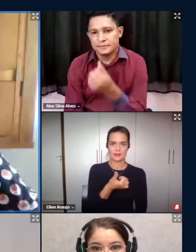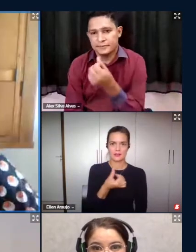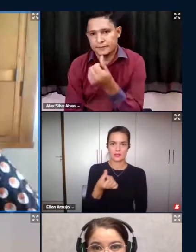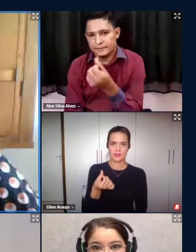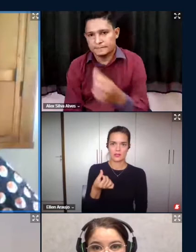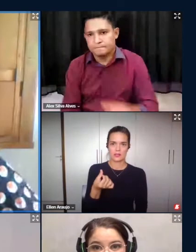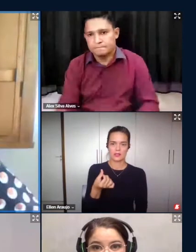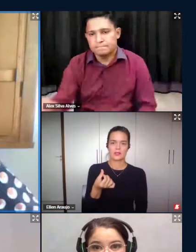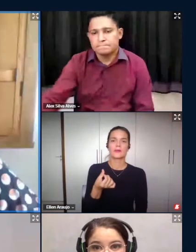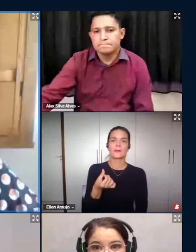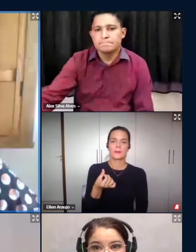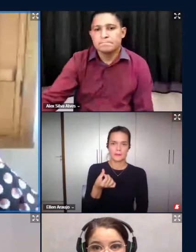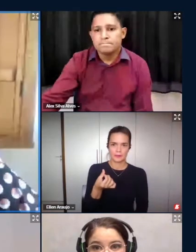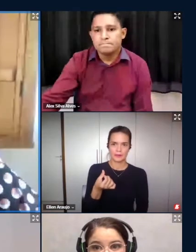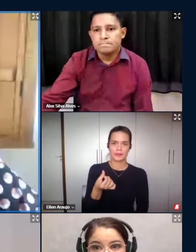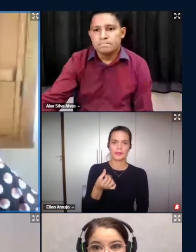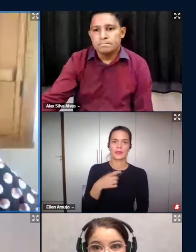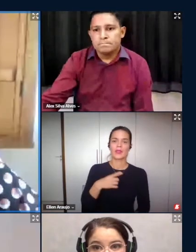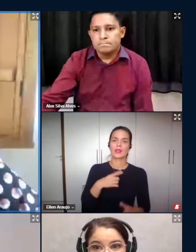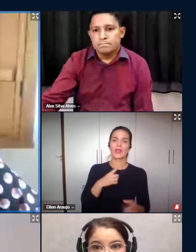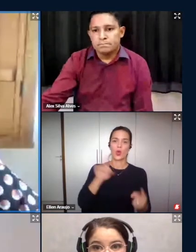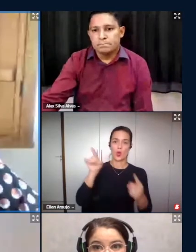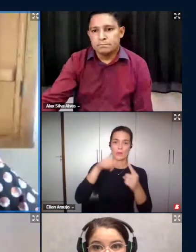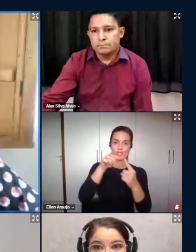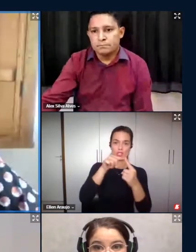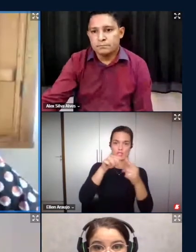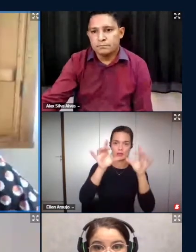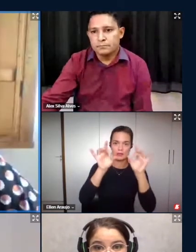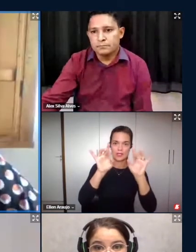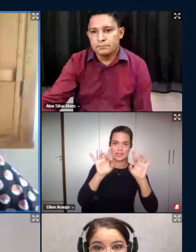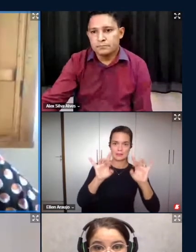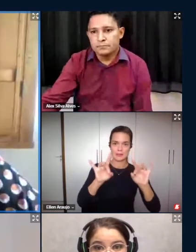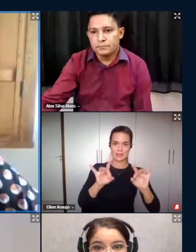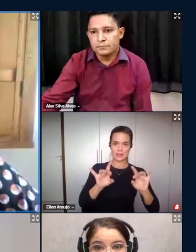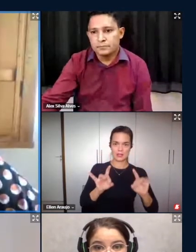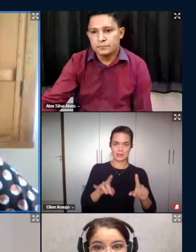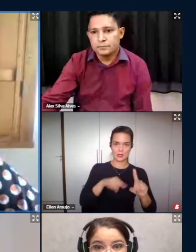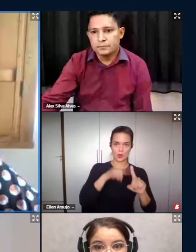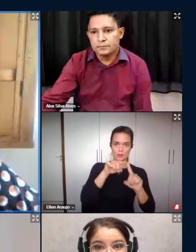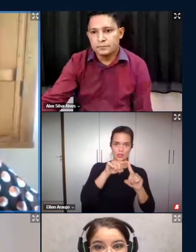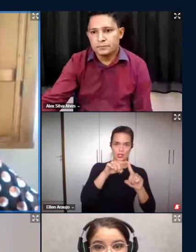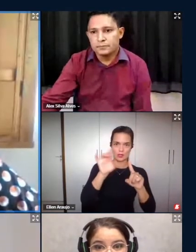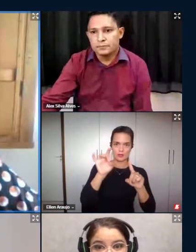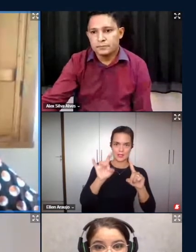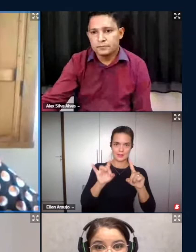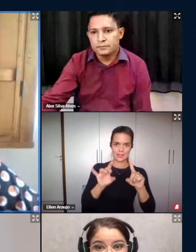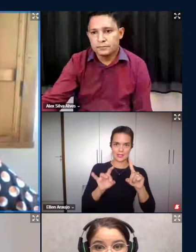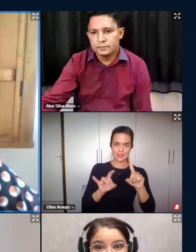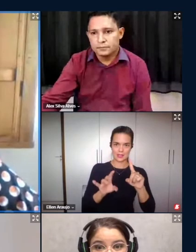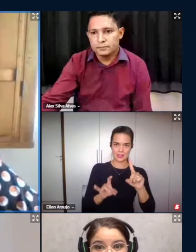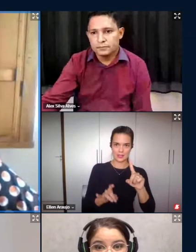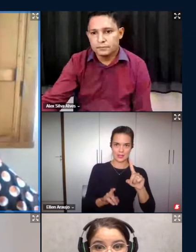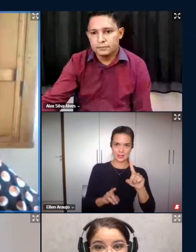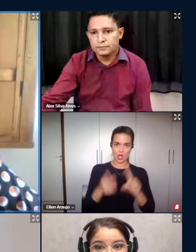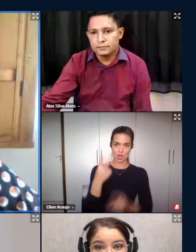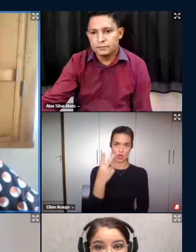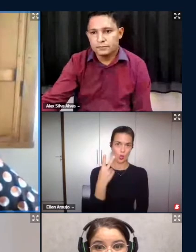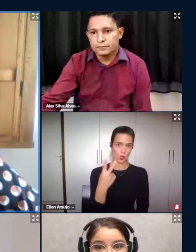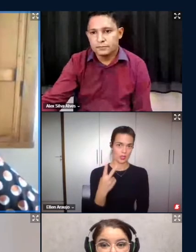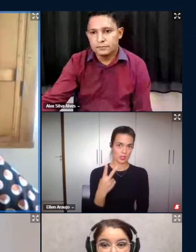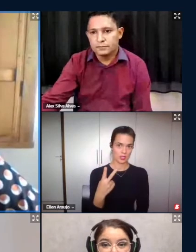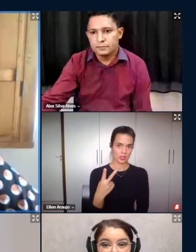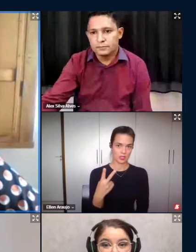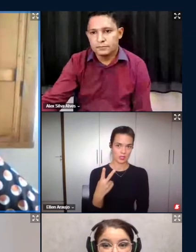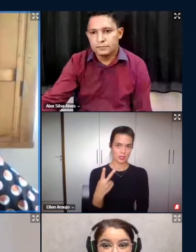Ao arrolar os objetivos específicos, nos objetivos específicos, no item 2, no